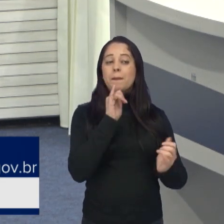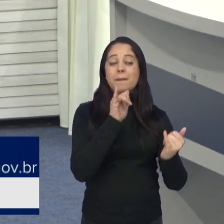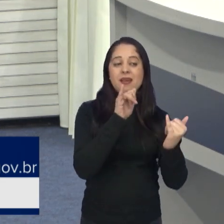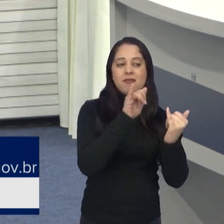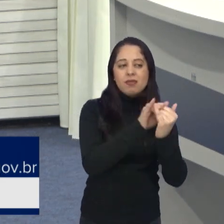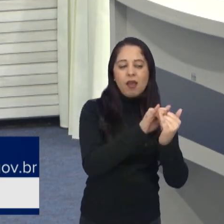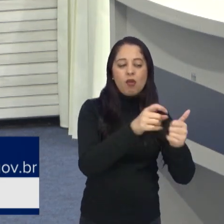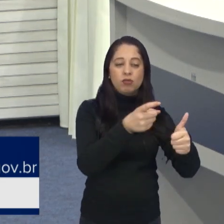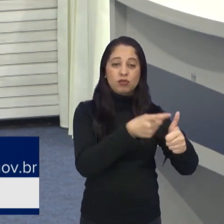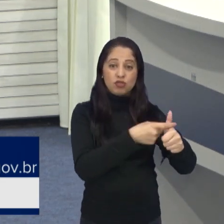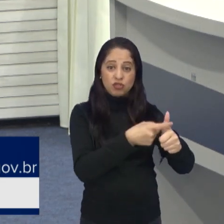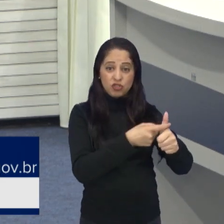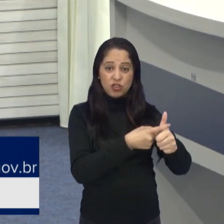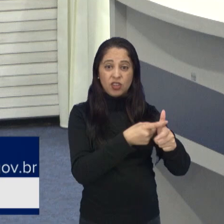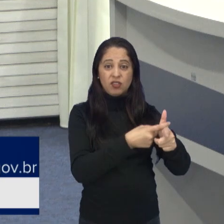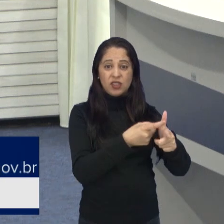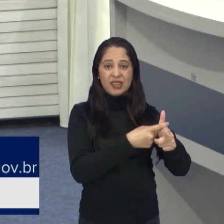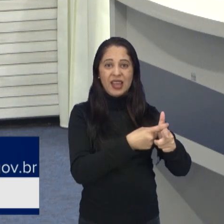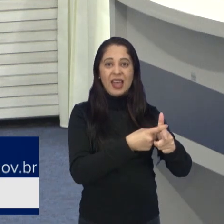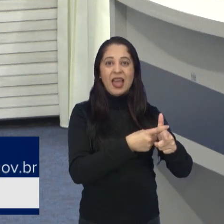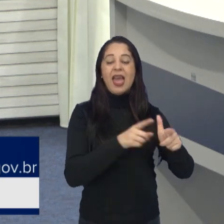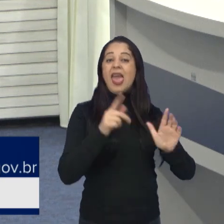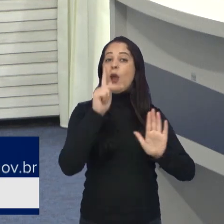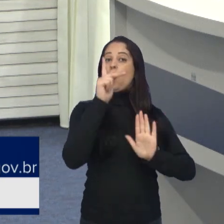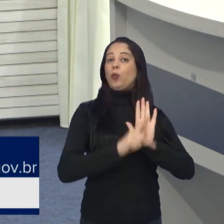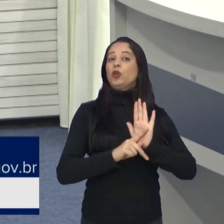na verdade, era um projeto do Ciro Gomes.